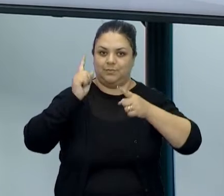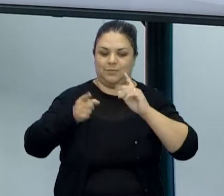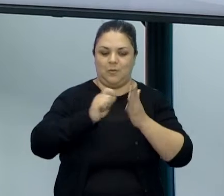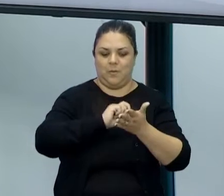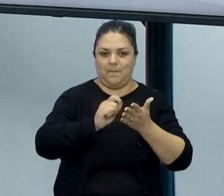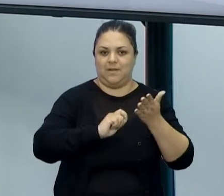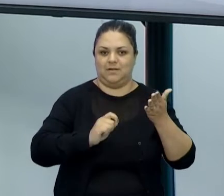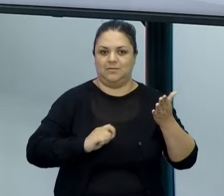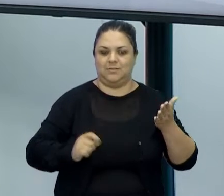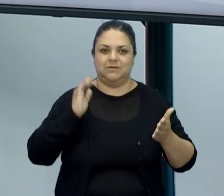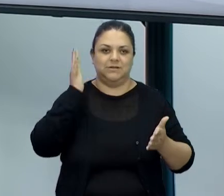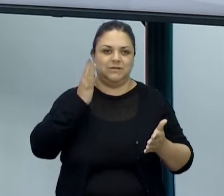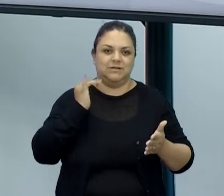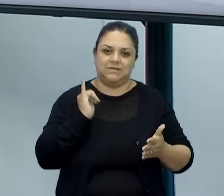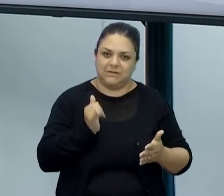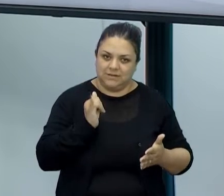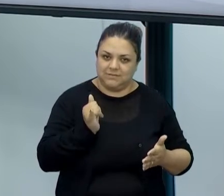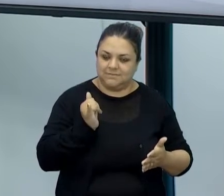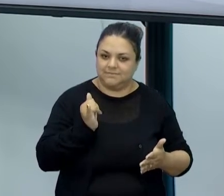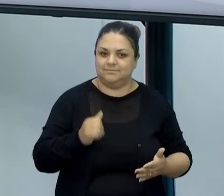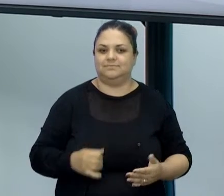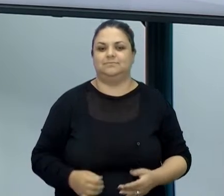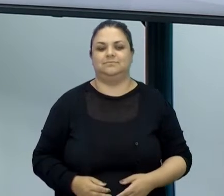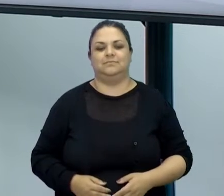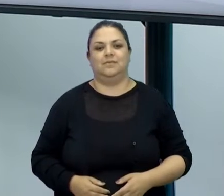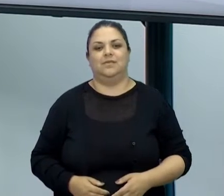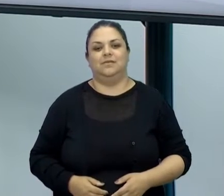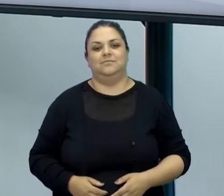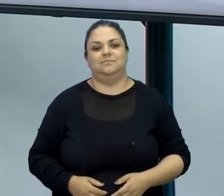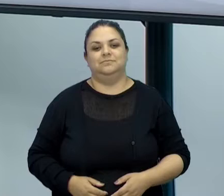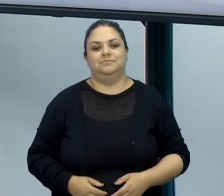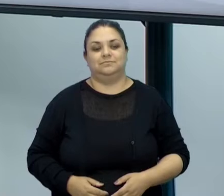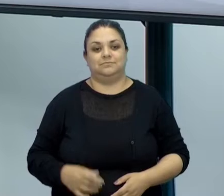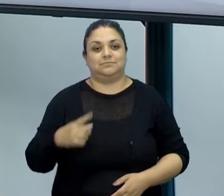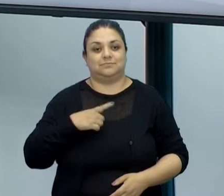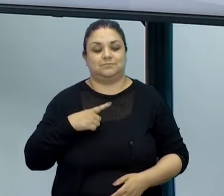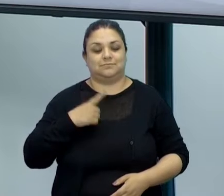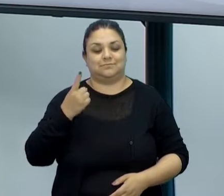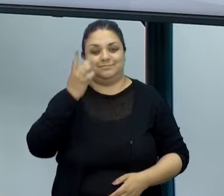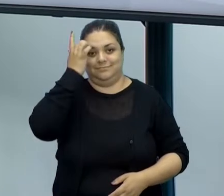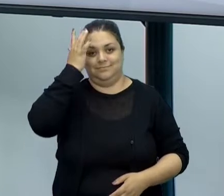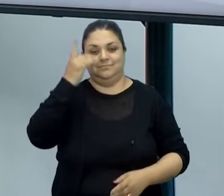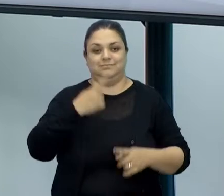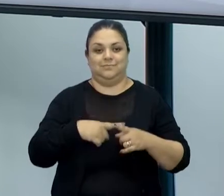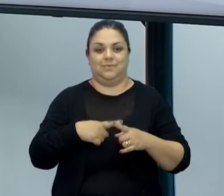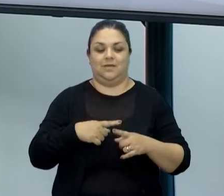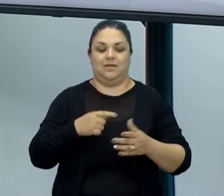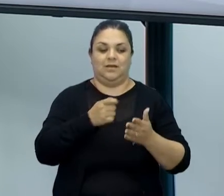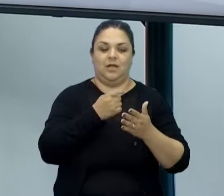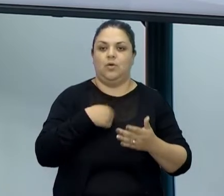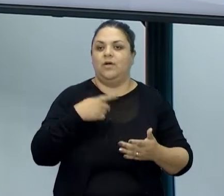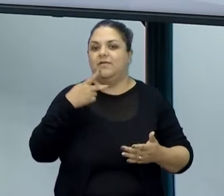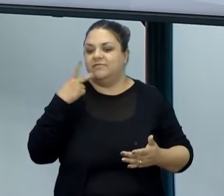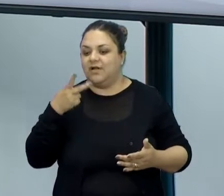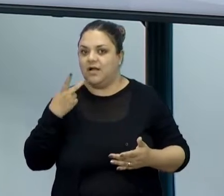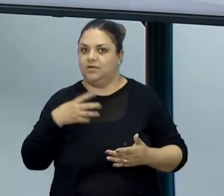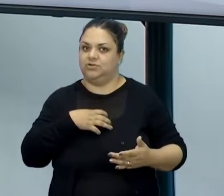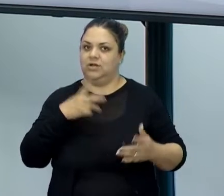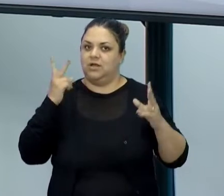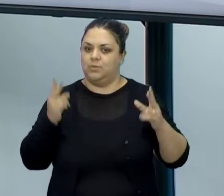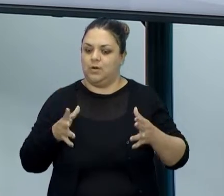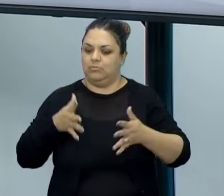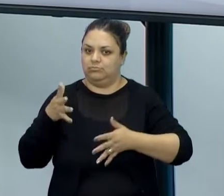descrição narrativa, a gente tem uma facilidade, porque a gente pode escrever como a gente fala, a gente pode utilizar